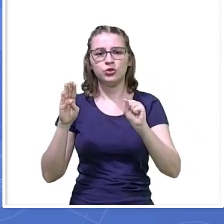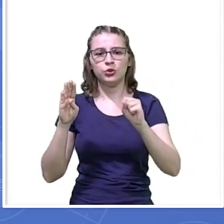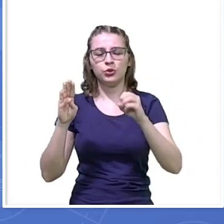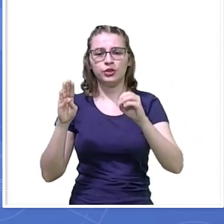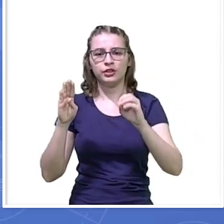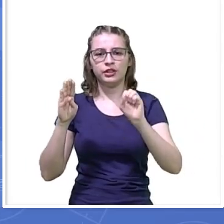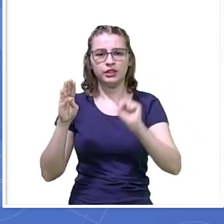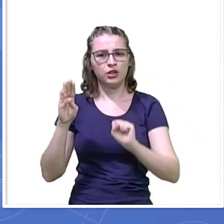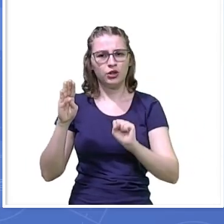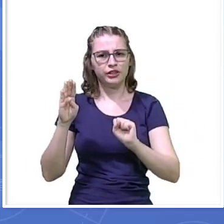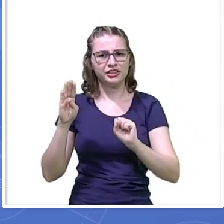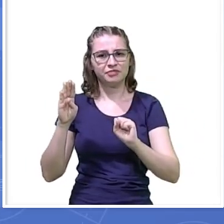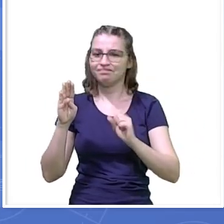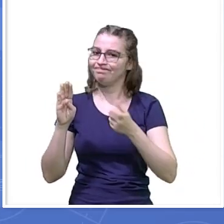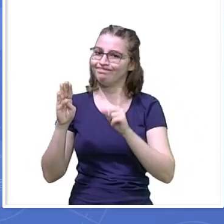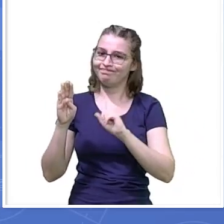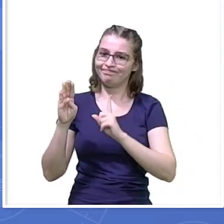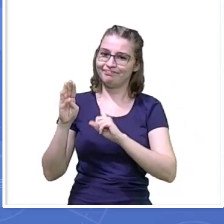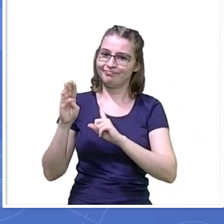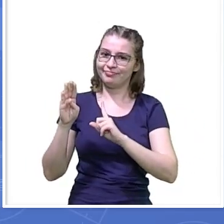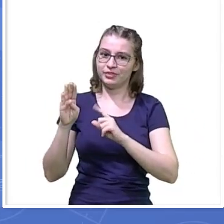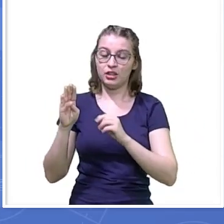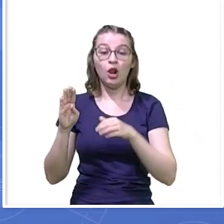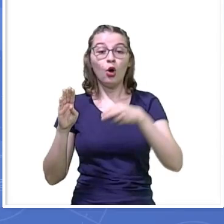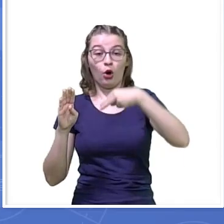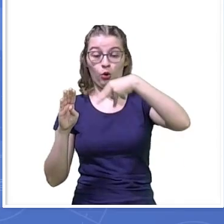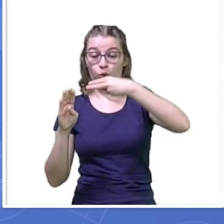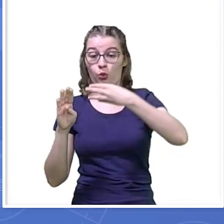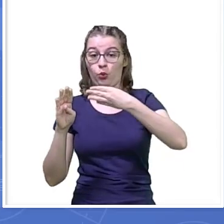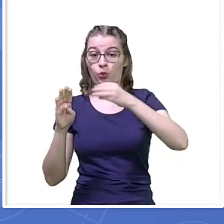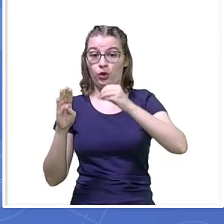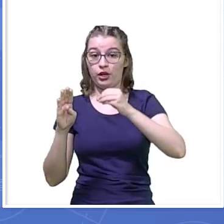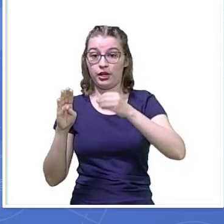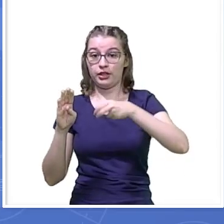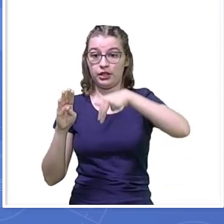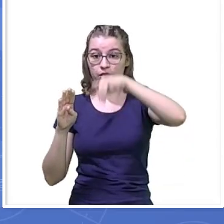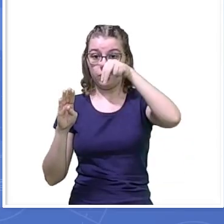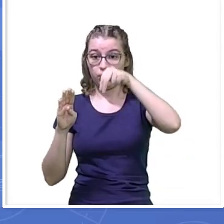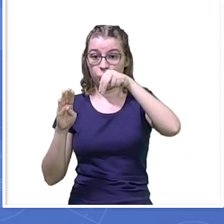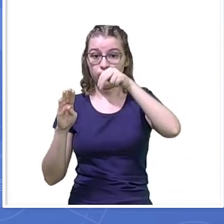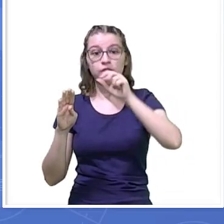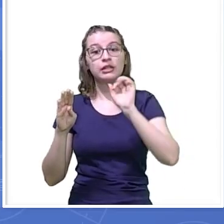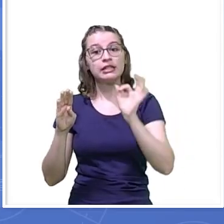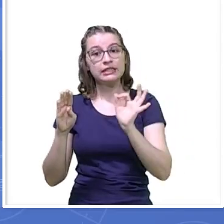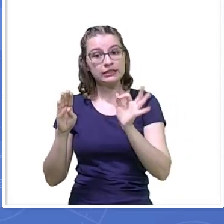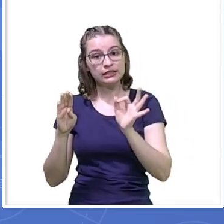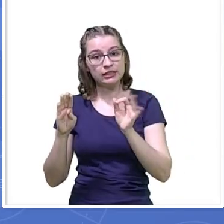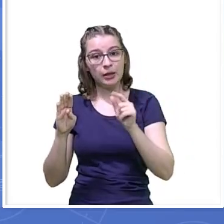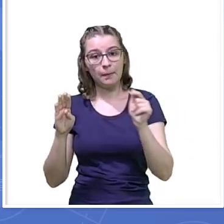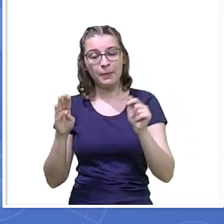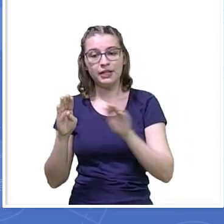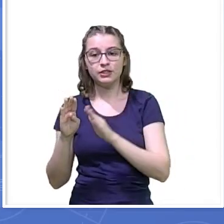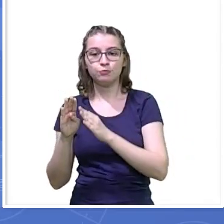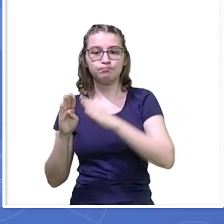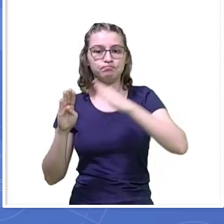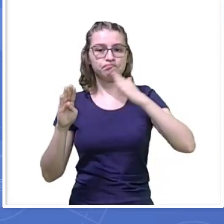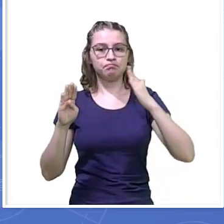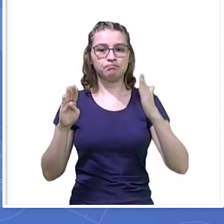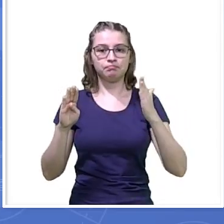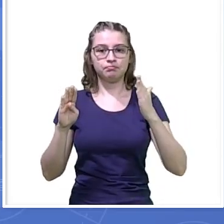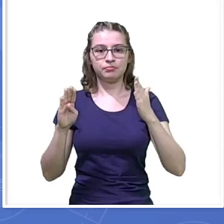ponto B, ele está realmente a 40 graus ao norte, mas ele está no outro sentido, ó. Ele está no